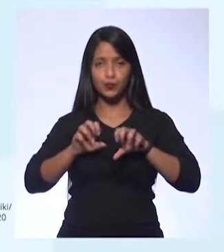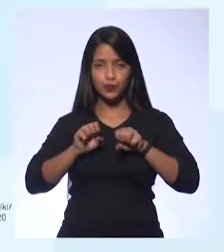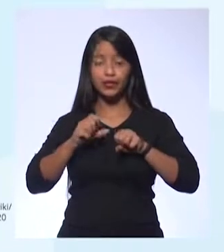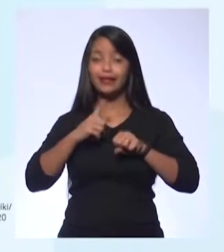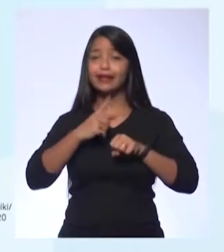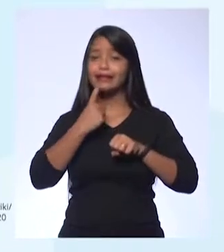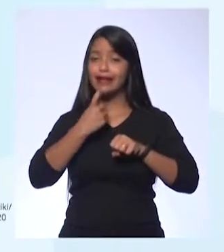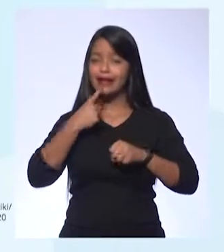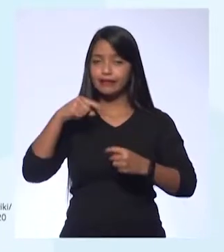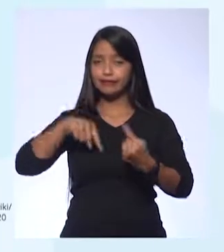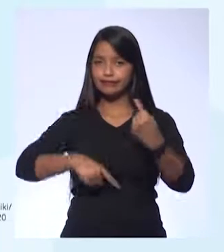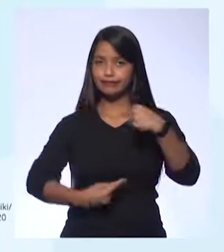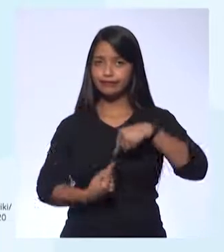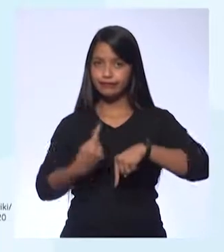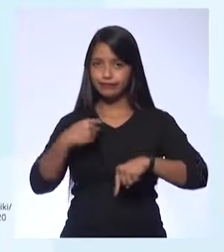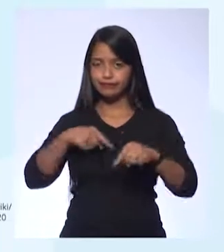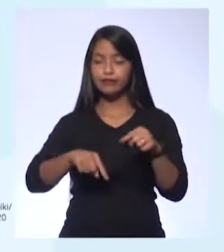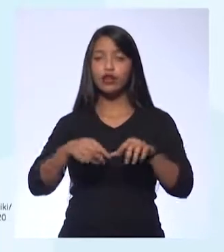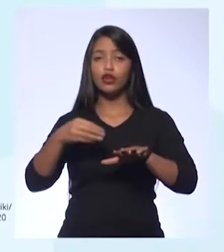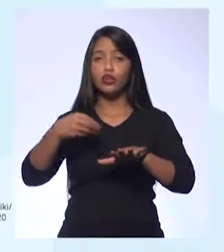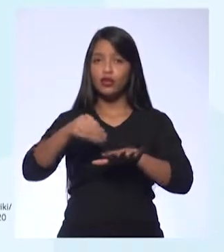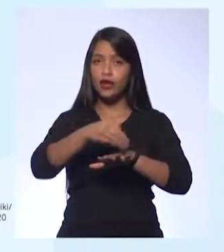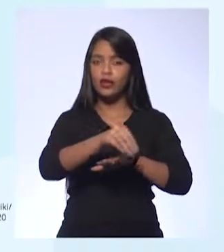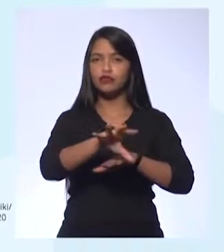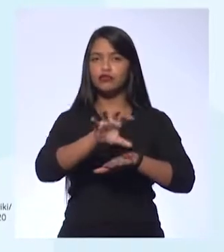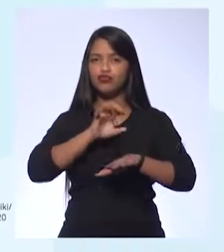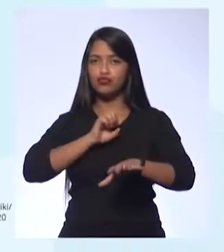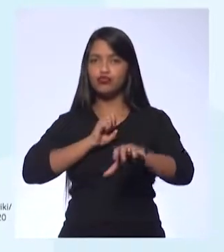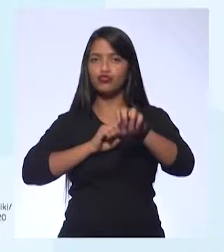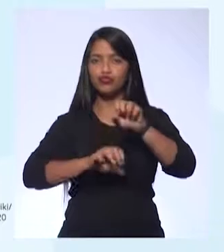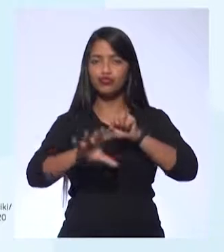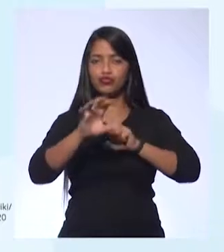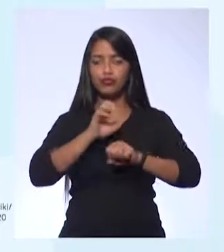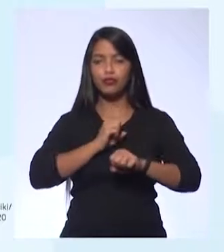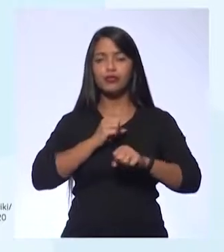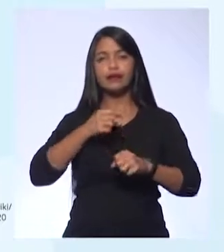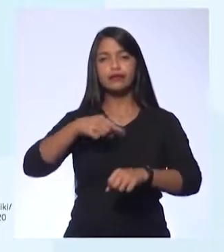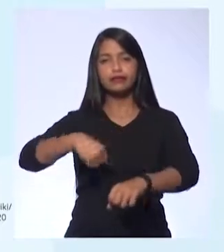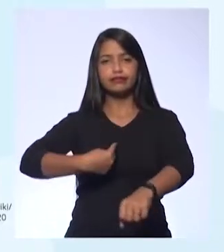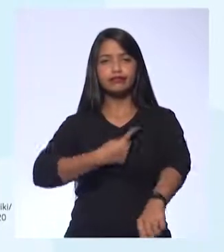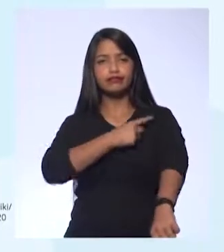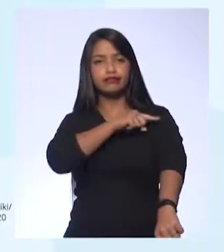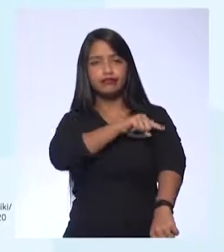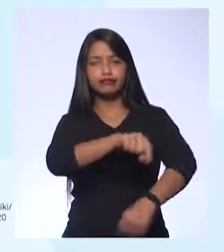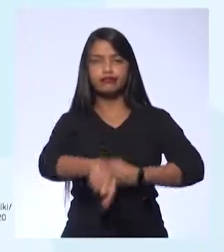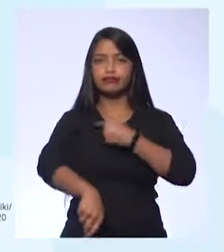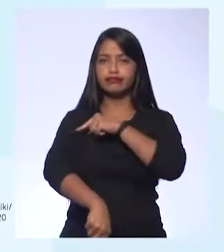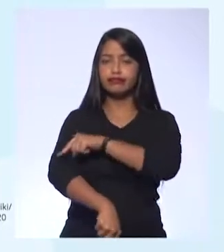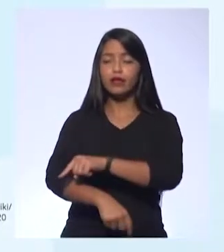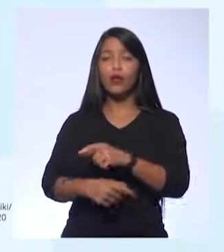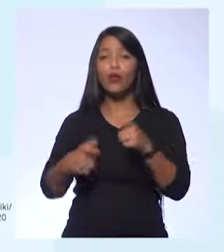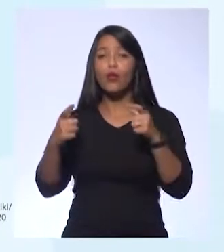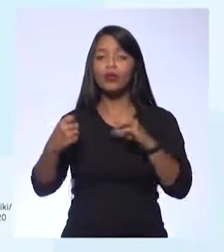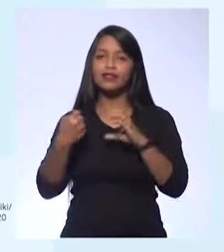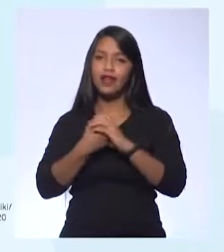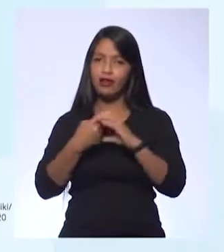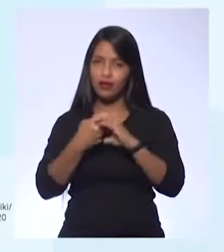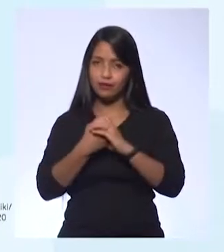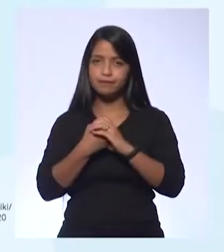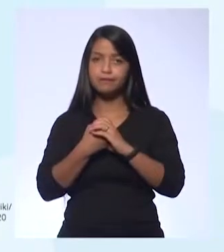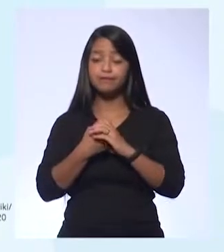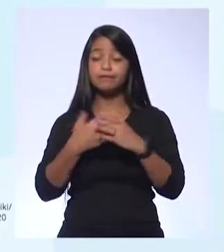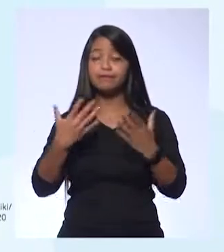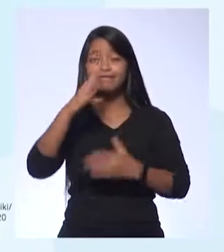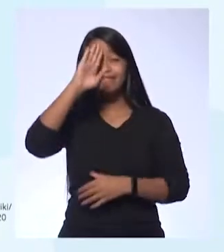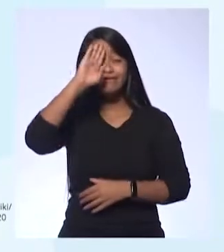aí, pega esses nutrientes e leva para as células, tá? Como foi muito bem falado aí. Principalmente a gente vai falar aqui